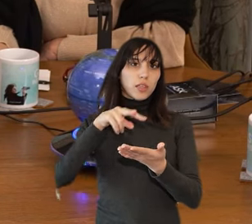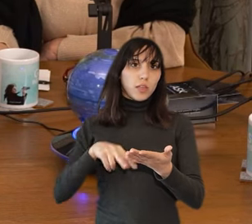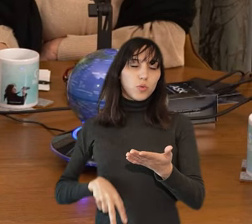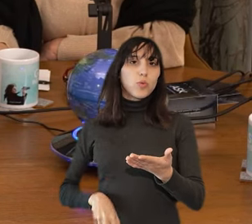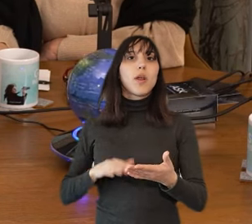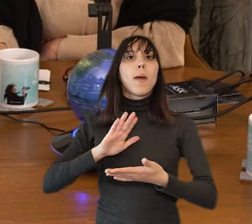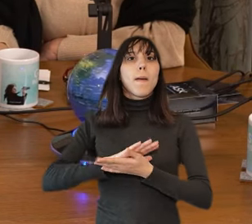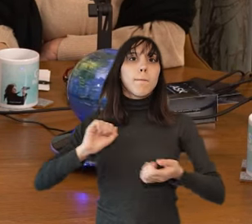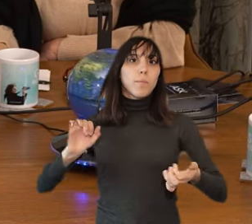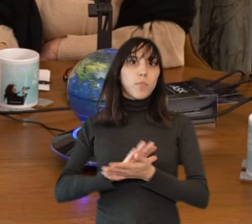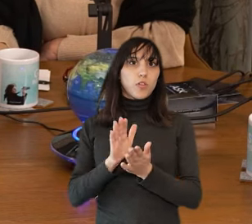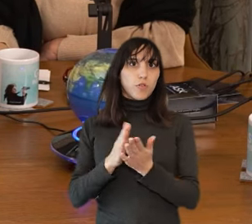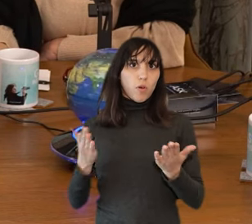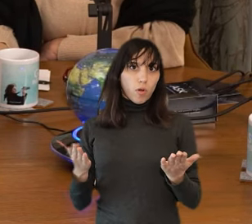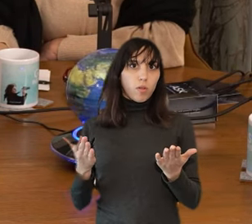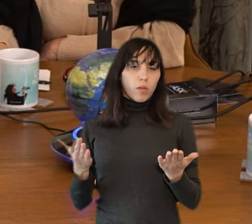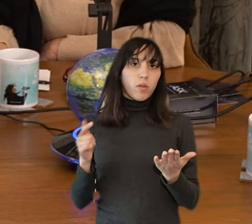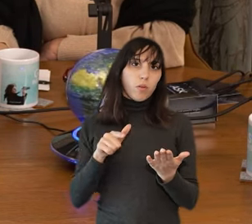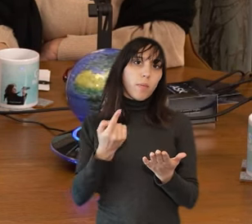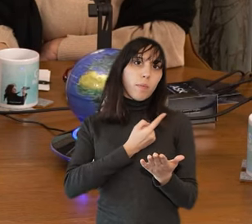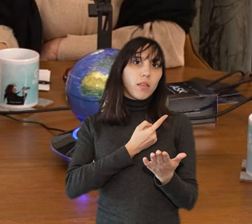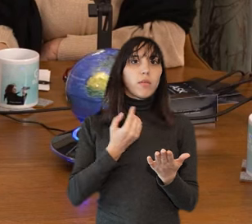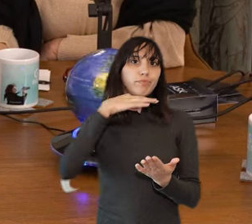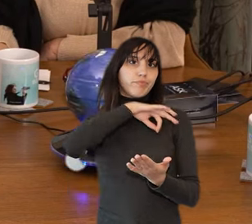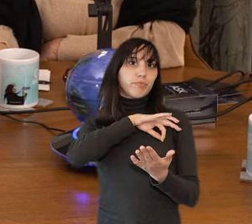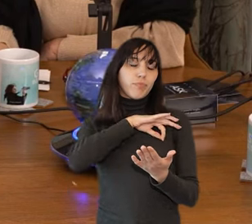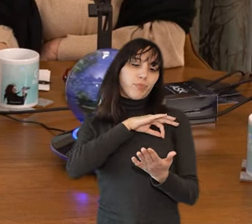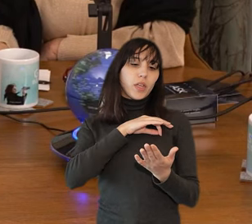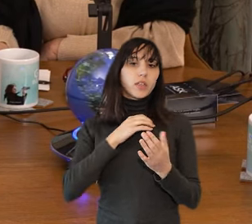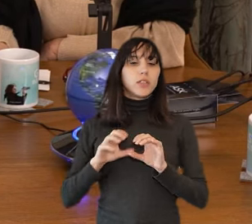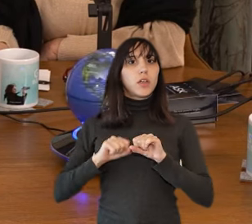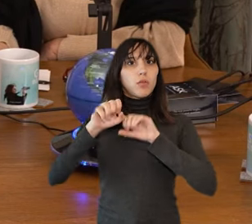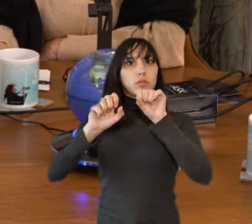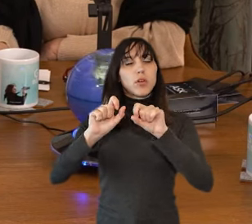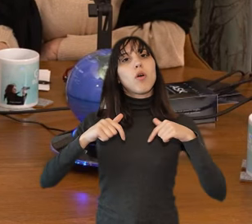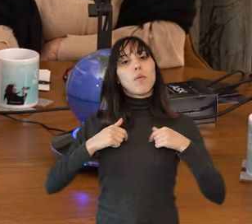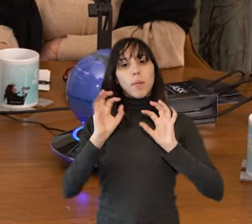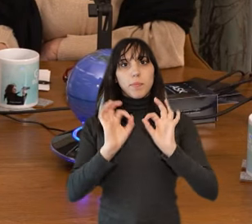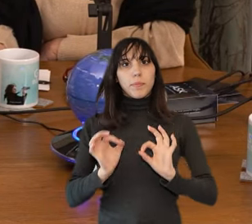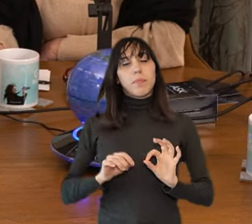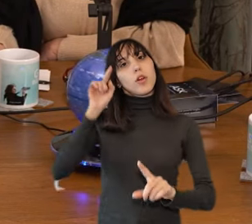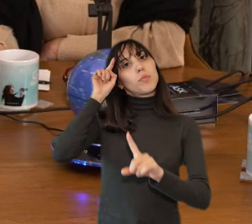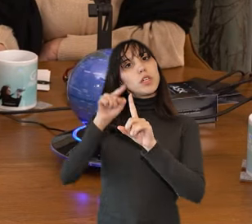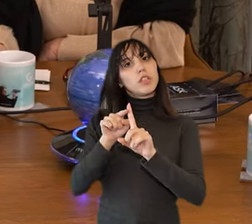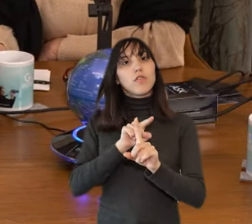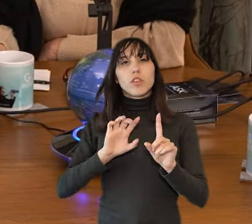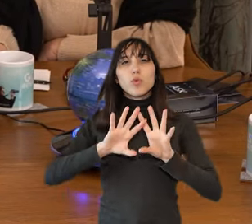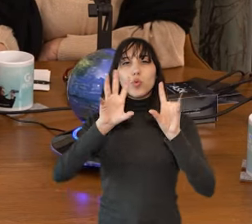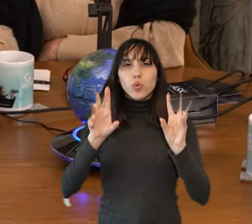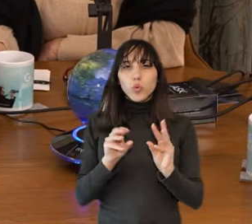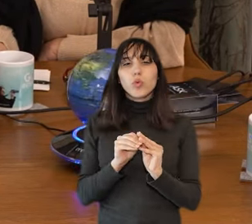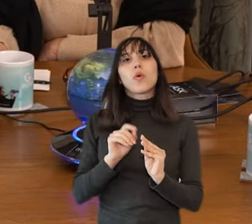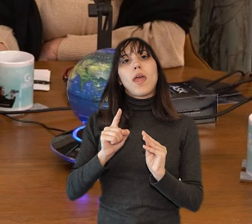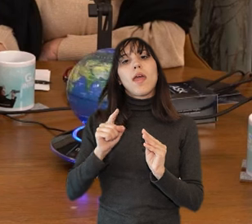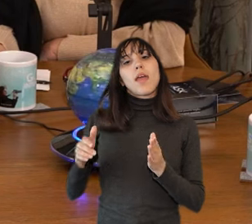portfólio de graduação temos alguns requisitos que os alunos vão que vão ajudando também a desenvolver e o objetivo desses requisitos é